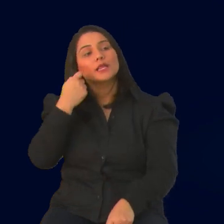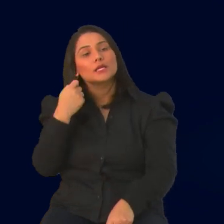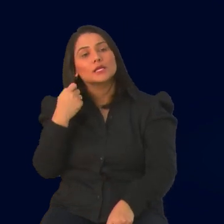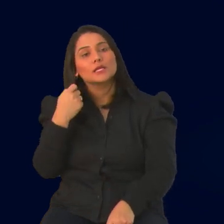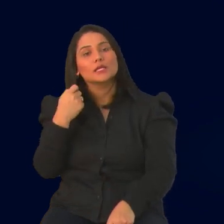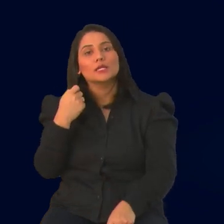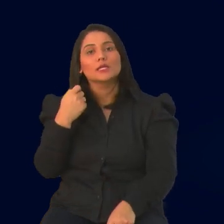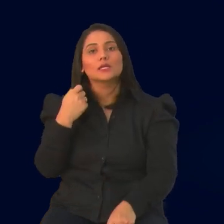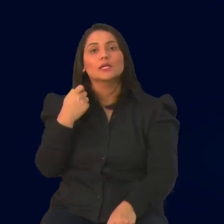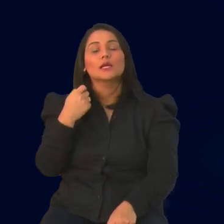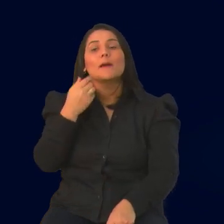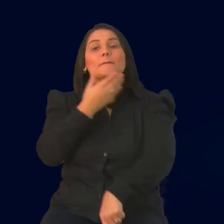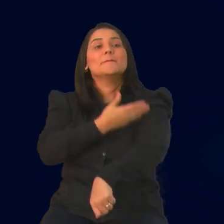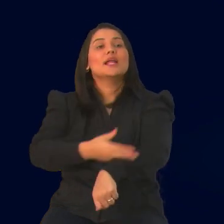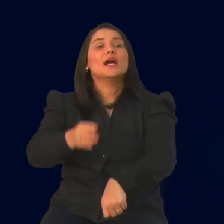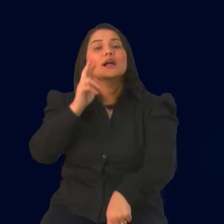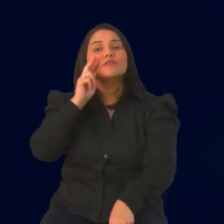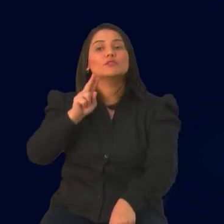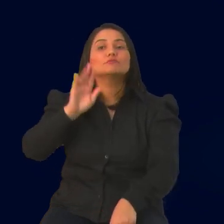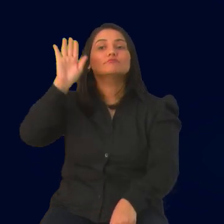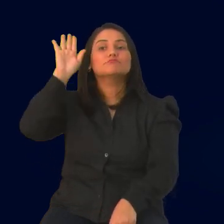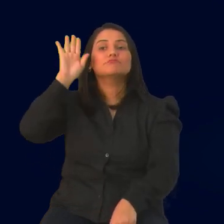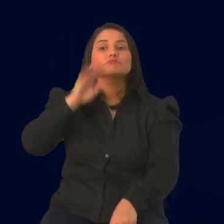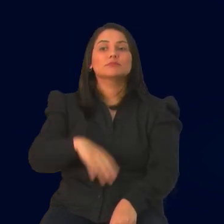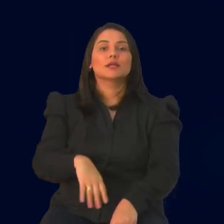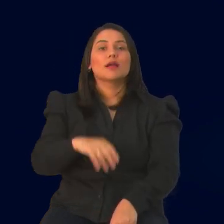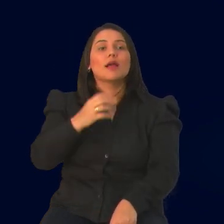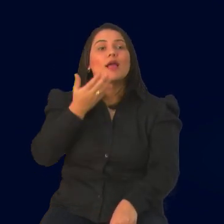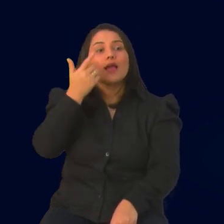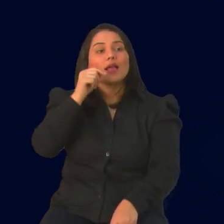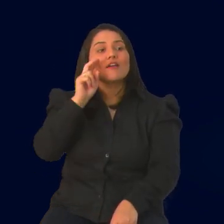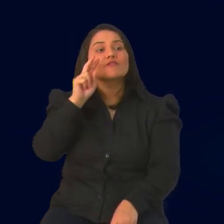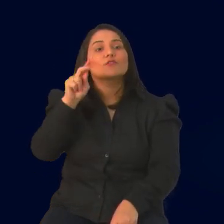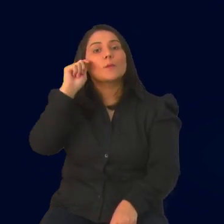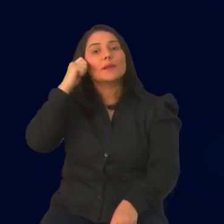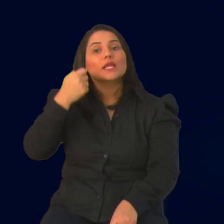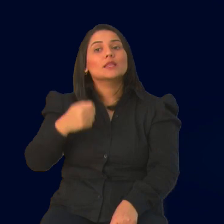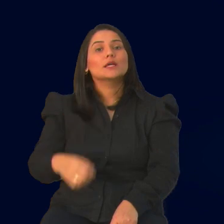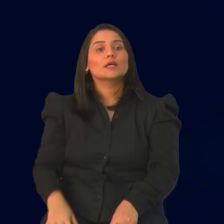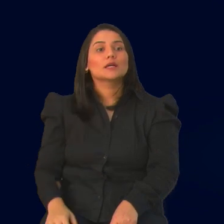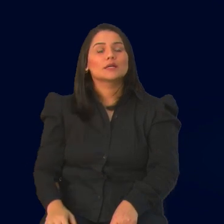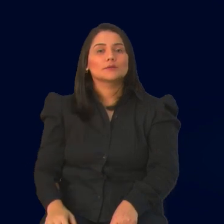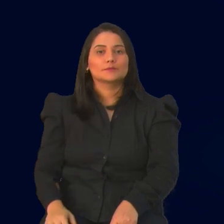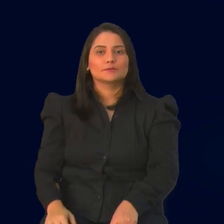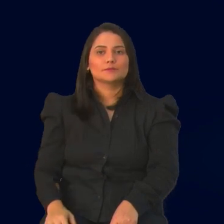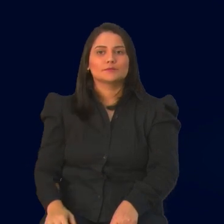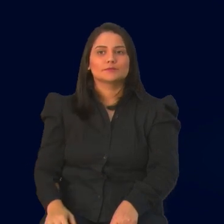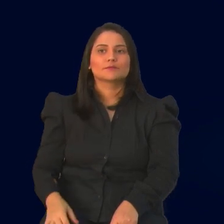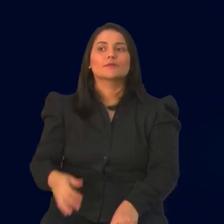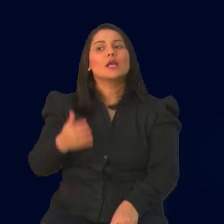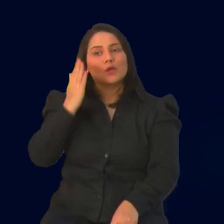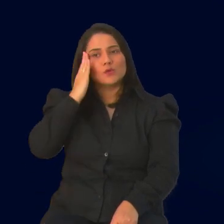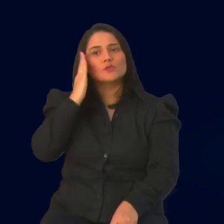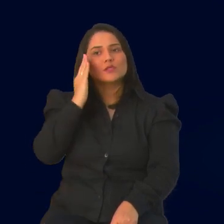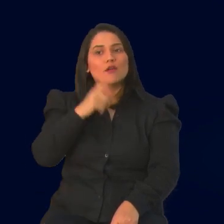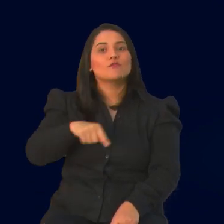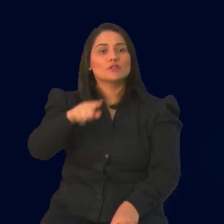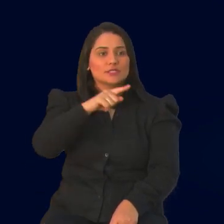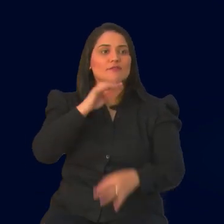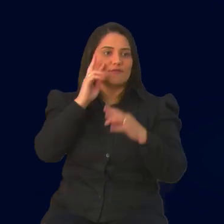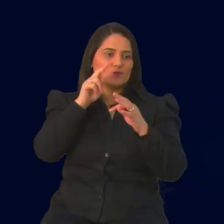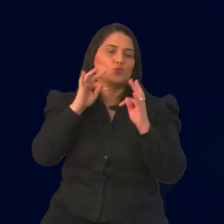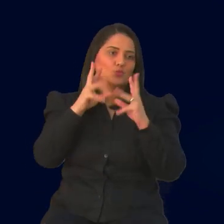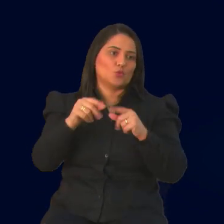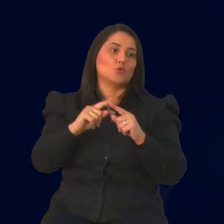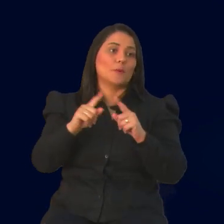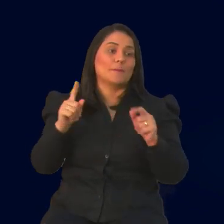Levanta a mão quem viu as brancas. Levanta a mão quem viu as pretas. Eu sei que vocês vão dizer, eu vi todas, mas é assim, no primeiro momento, tá?